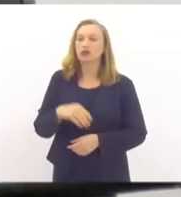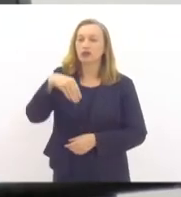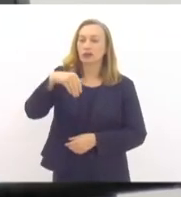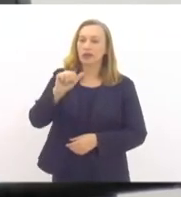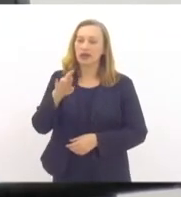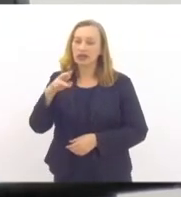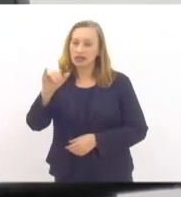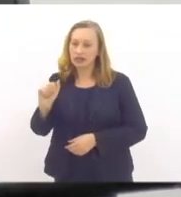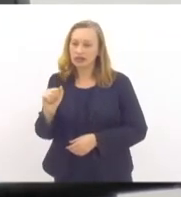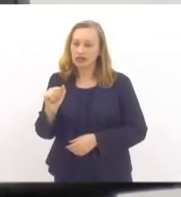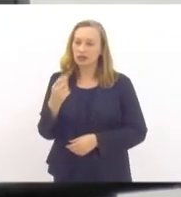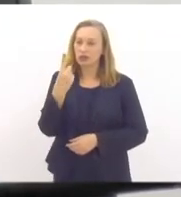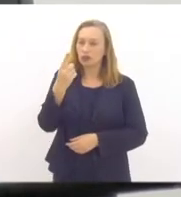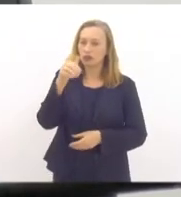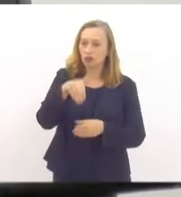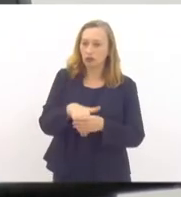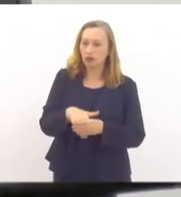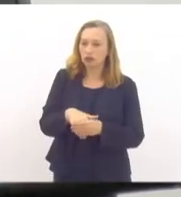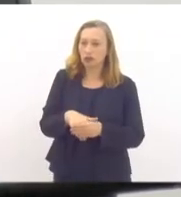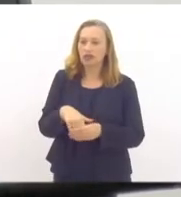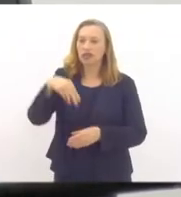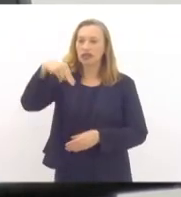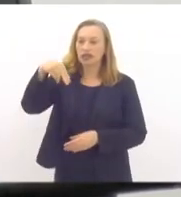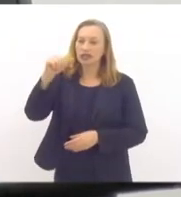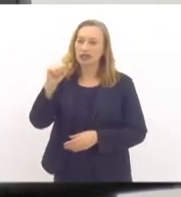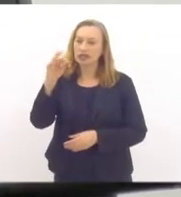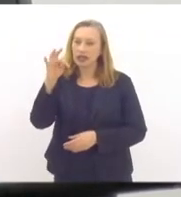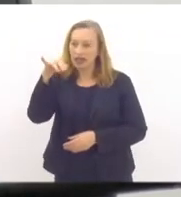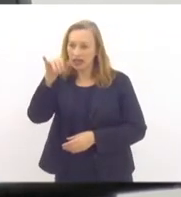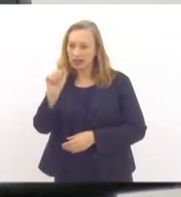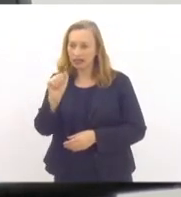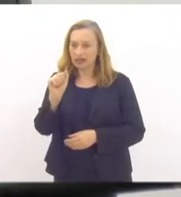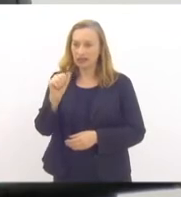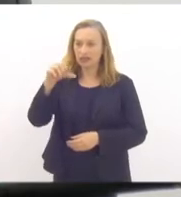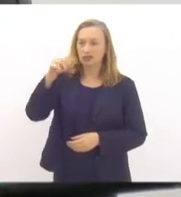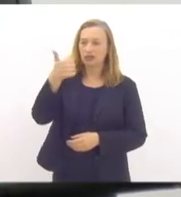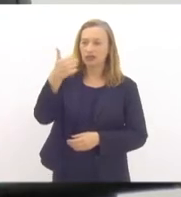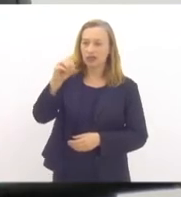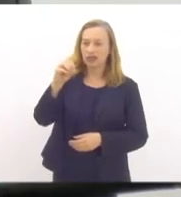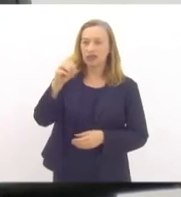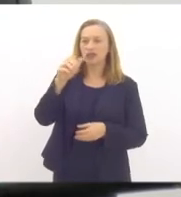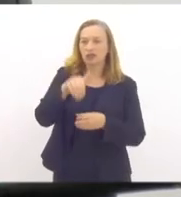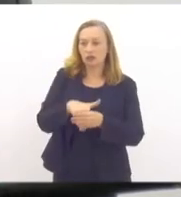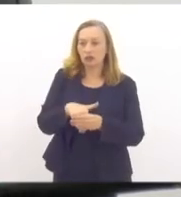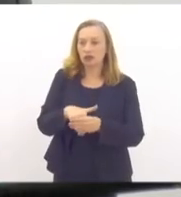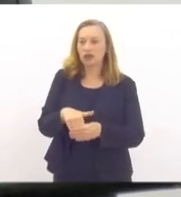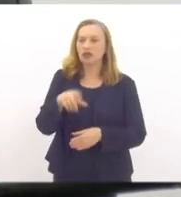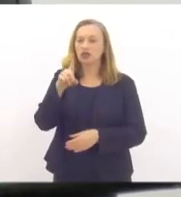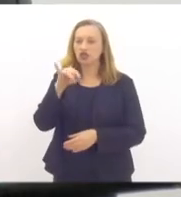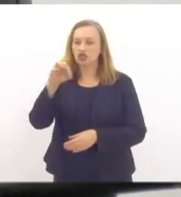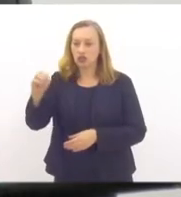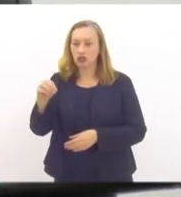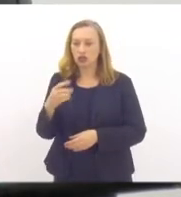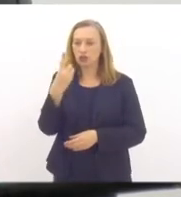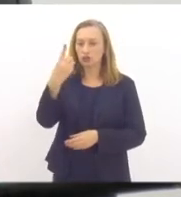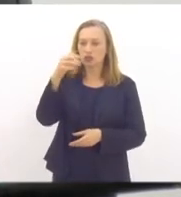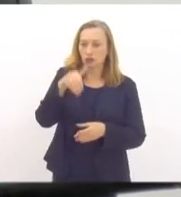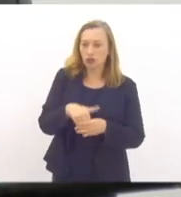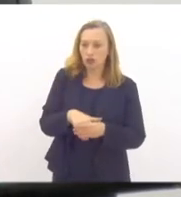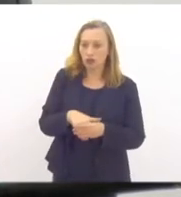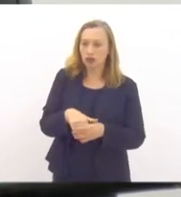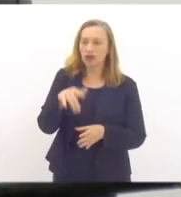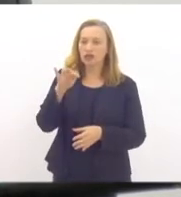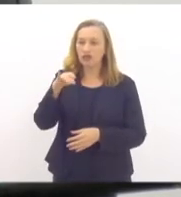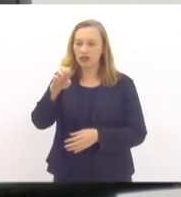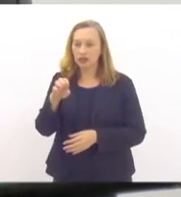Márcia Gatto, 1 voto. Natália Damásio, 10 votos. Diego de Bem, 1 voto.